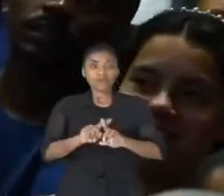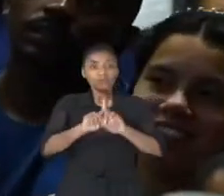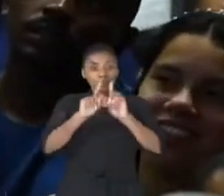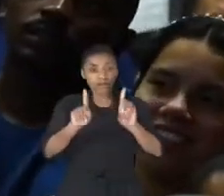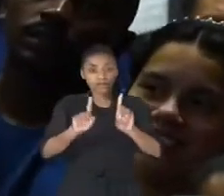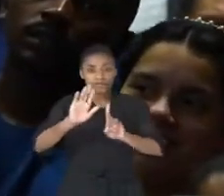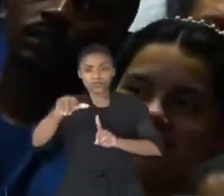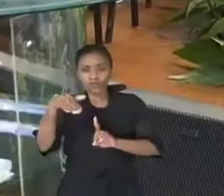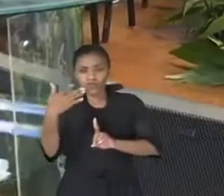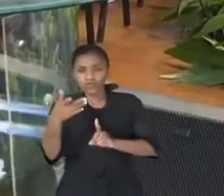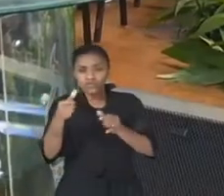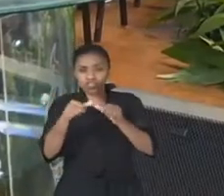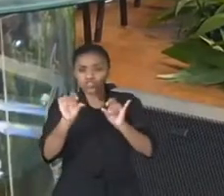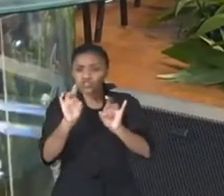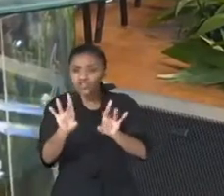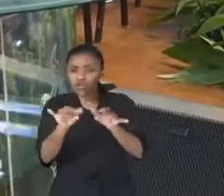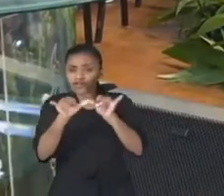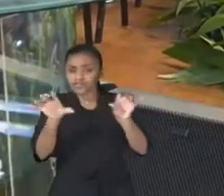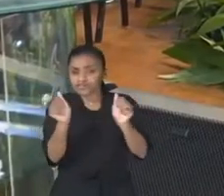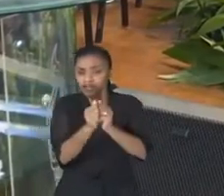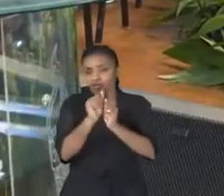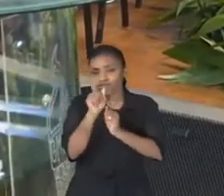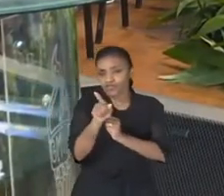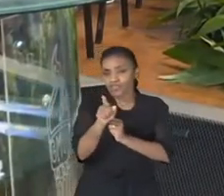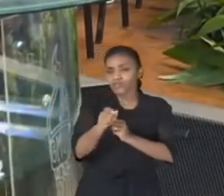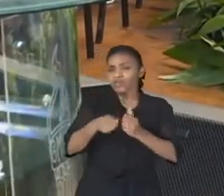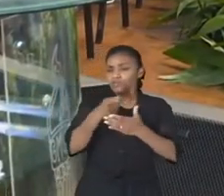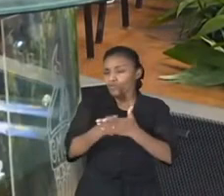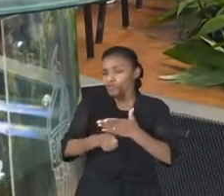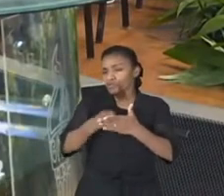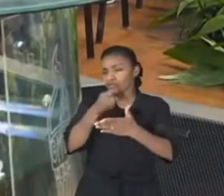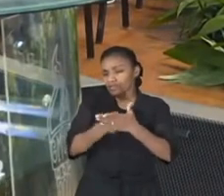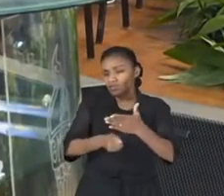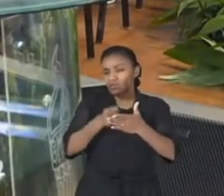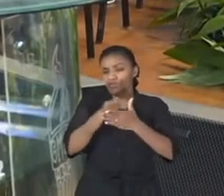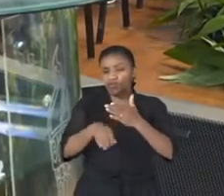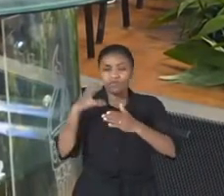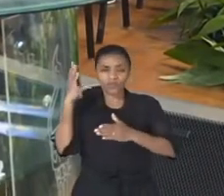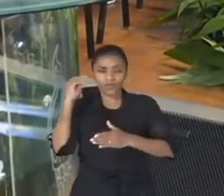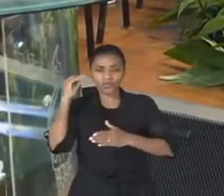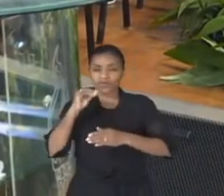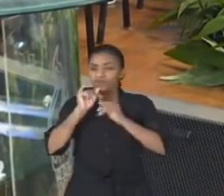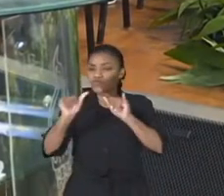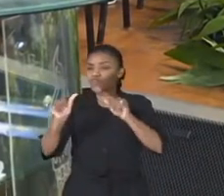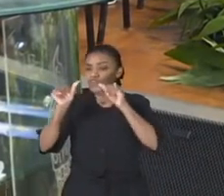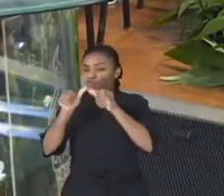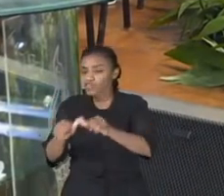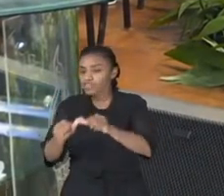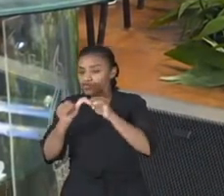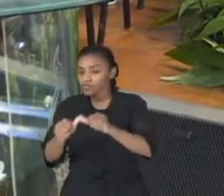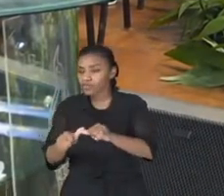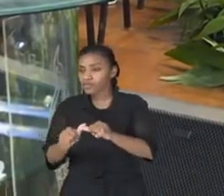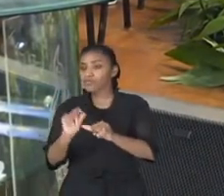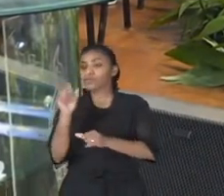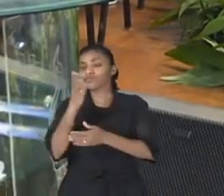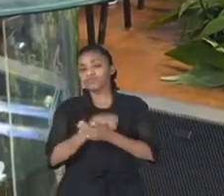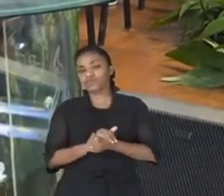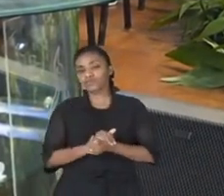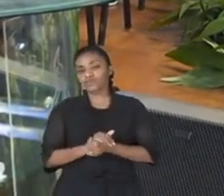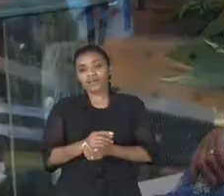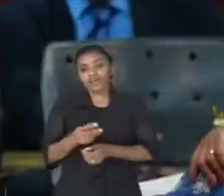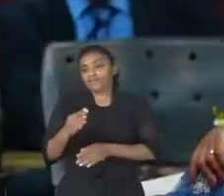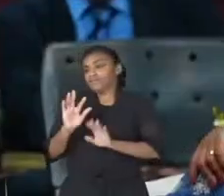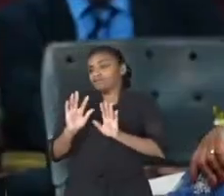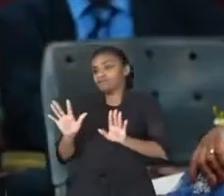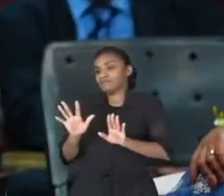Mas como ele só está com você, depois de muitas tentativas falando no seu ouvido, não vai, não vai, não vai, chega uma hora que ele não pode